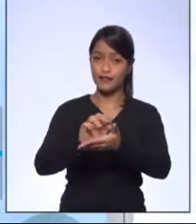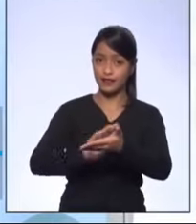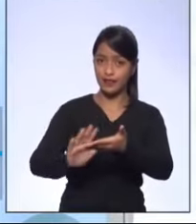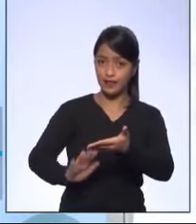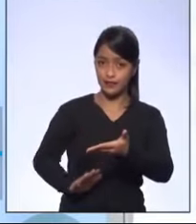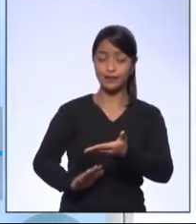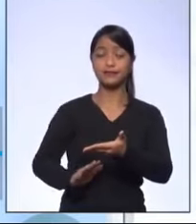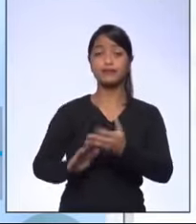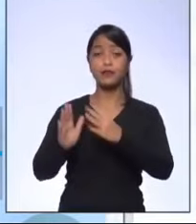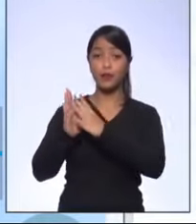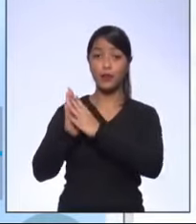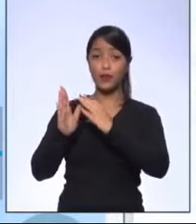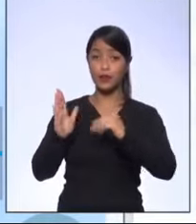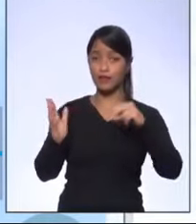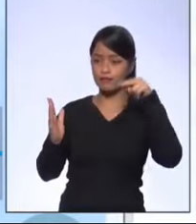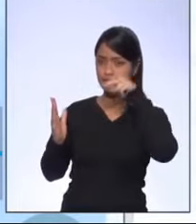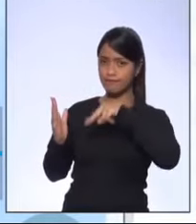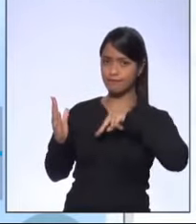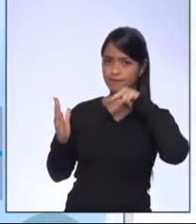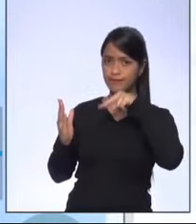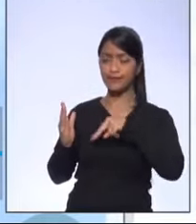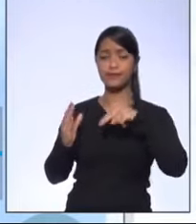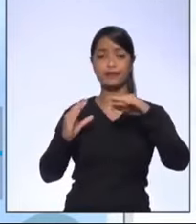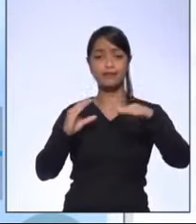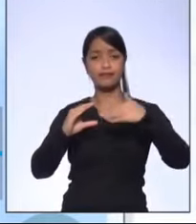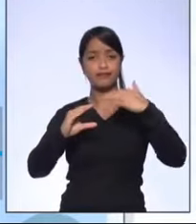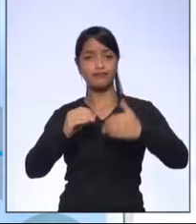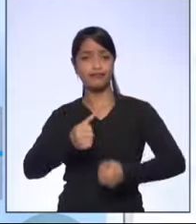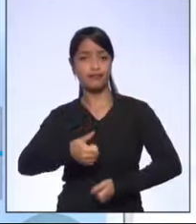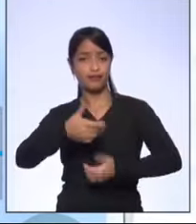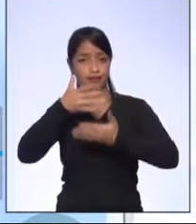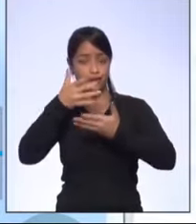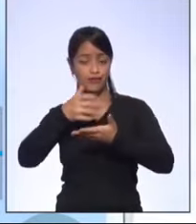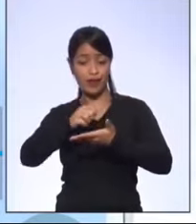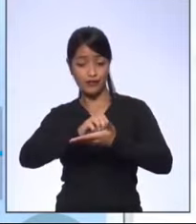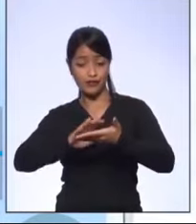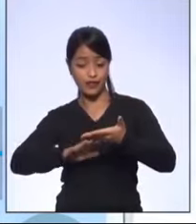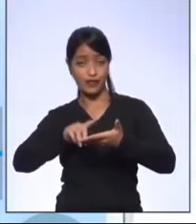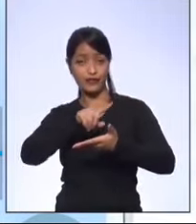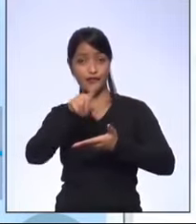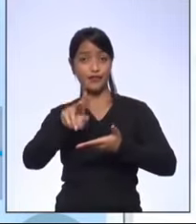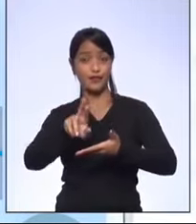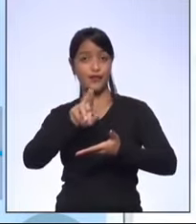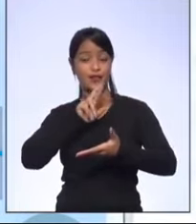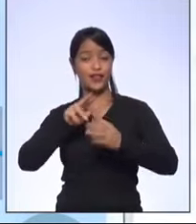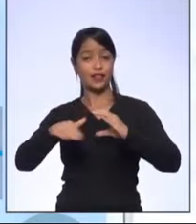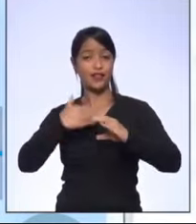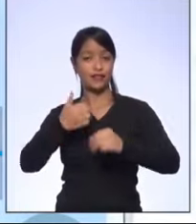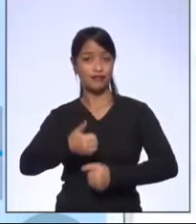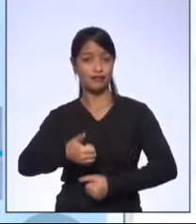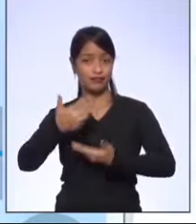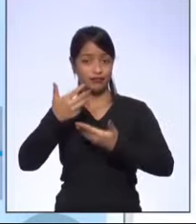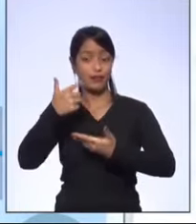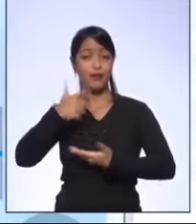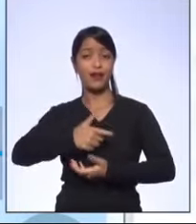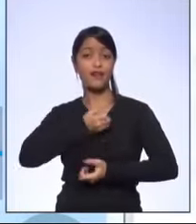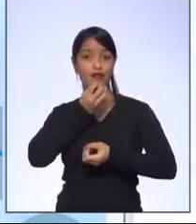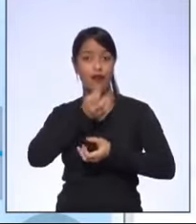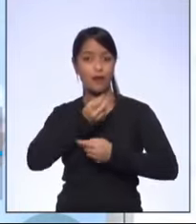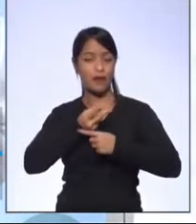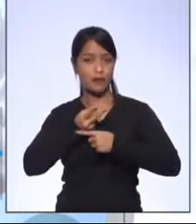observar modelos, interagir no chat, resolver atividades, buscar informações. Tudo